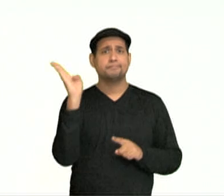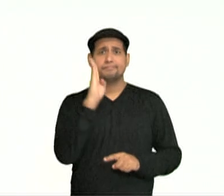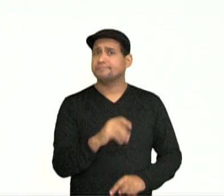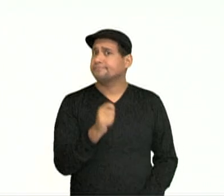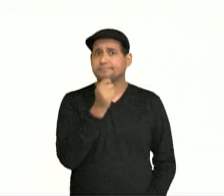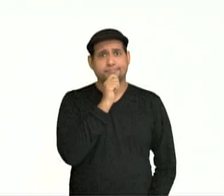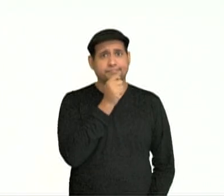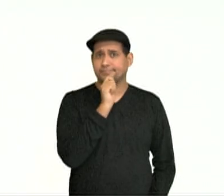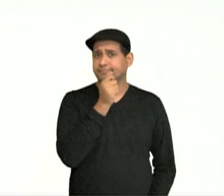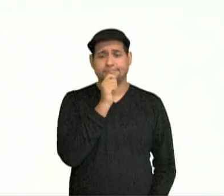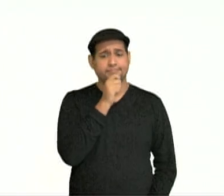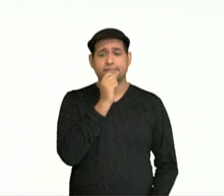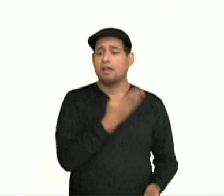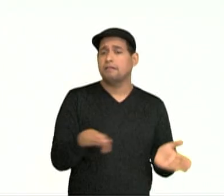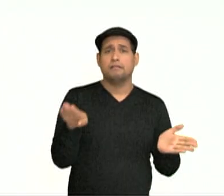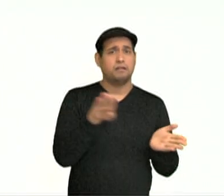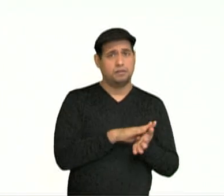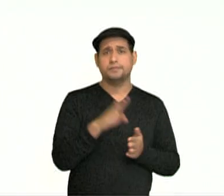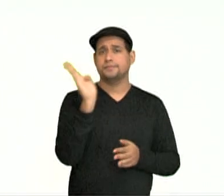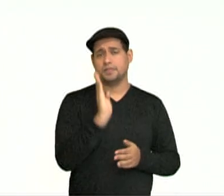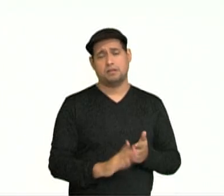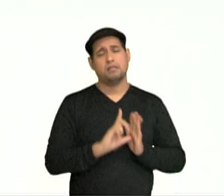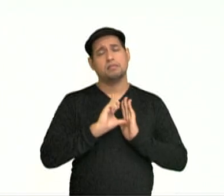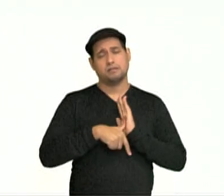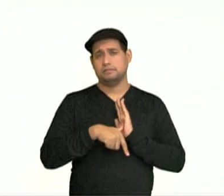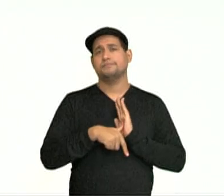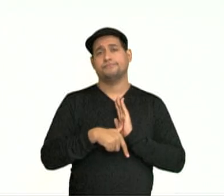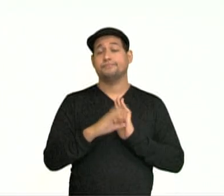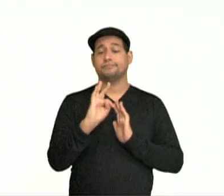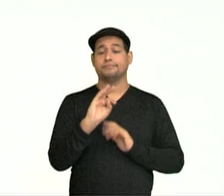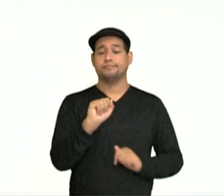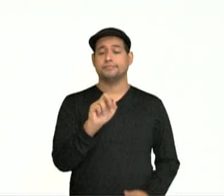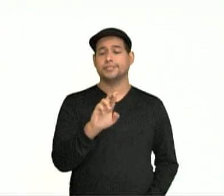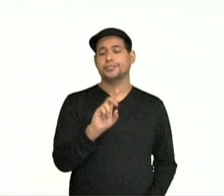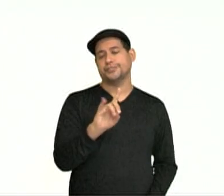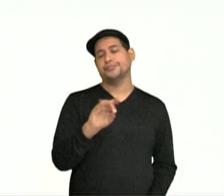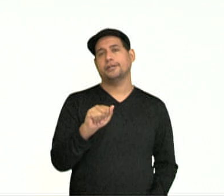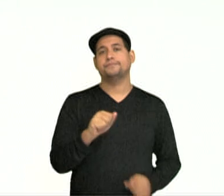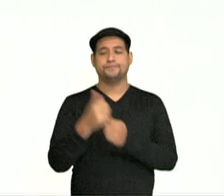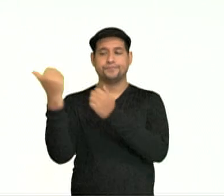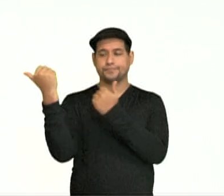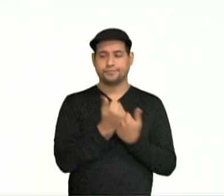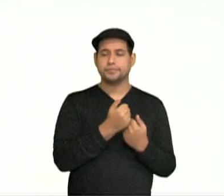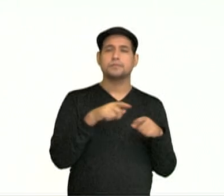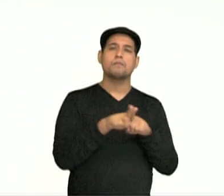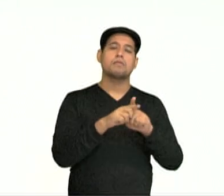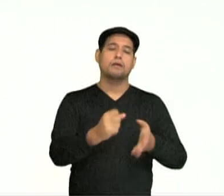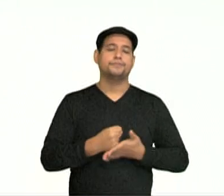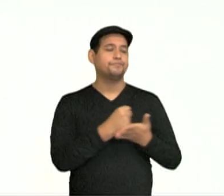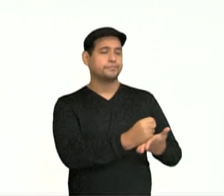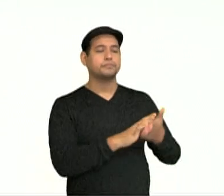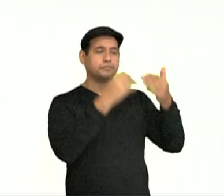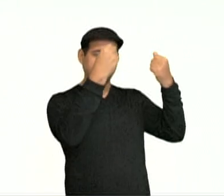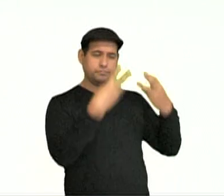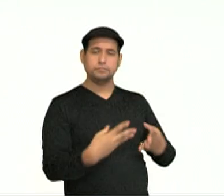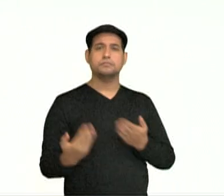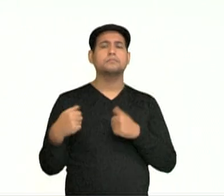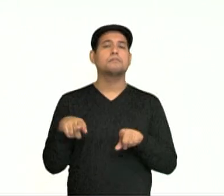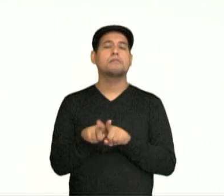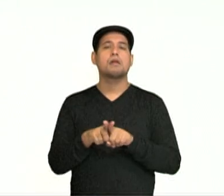só depois disso é que a indústria se instala no Brasil. Por isso que ela é tardia. Substituição das importações, aquilo que a gente já falou